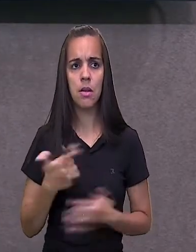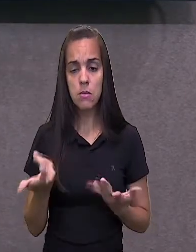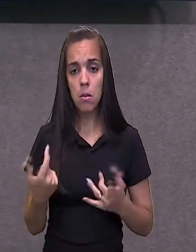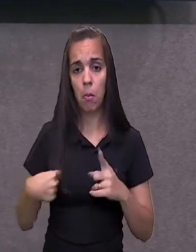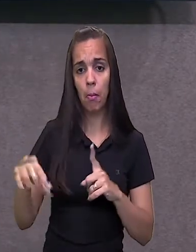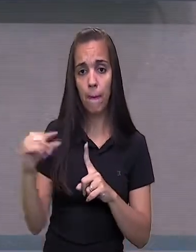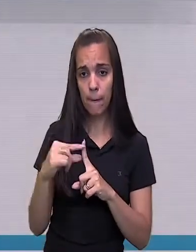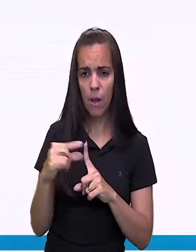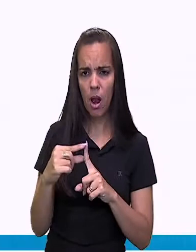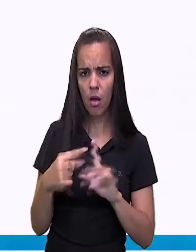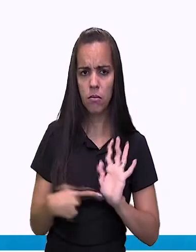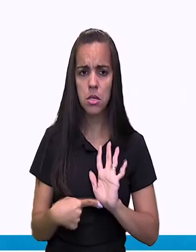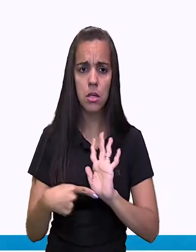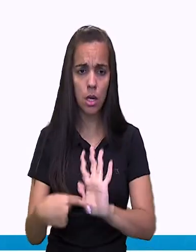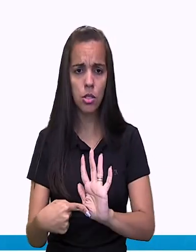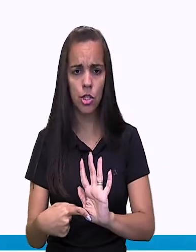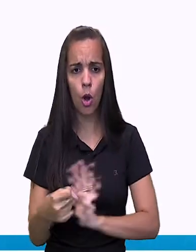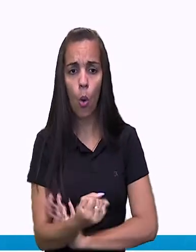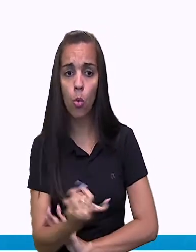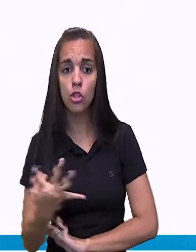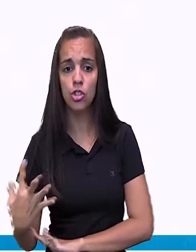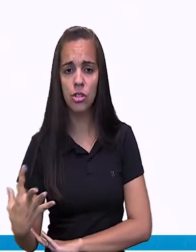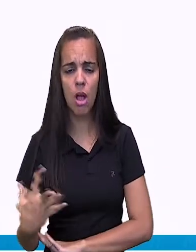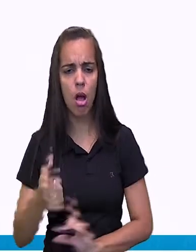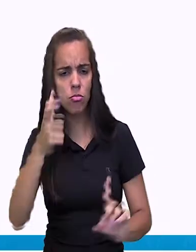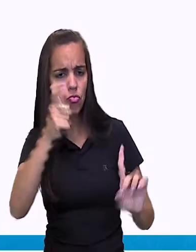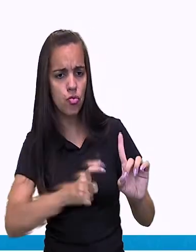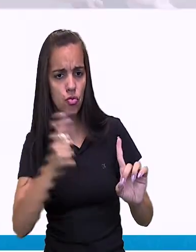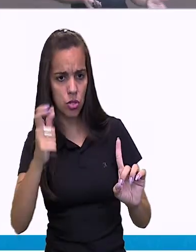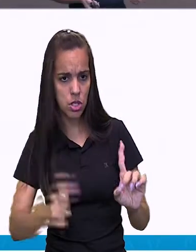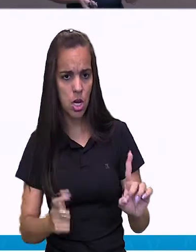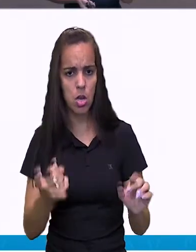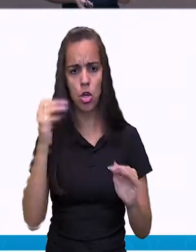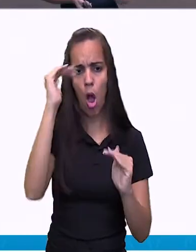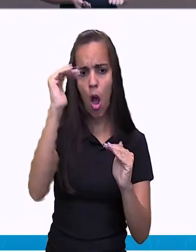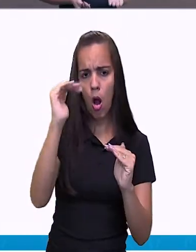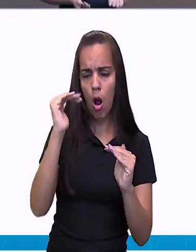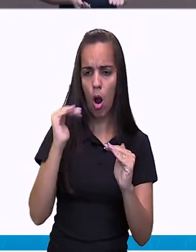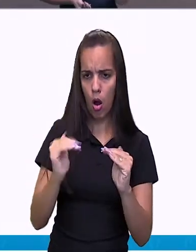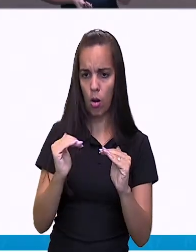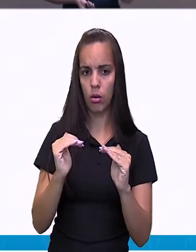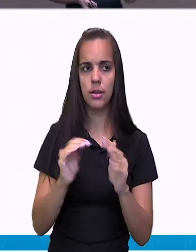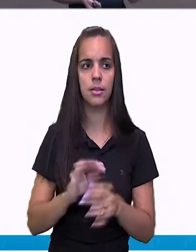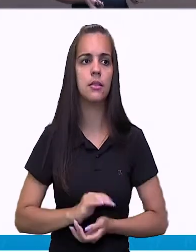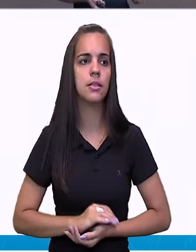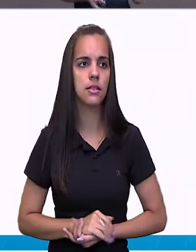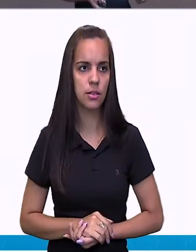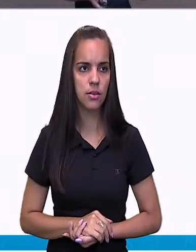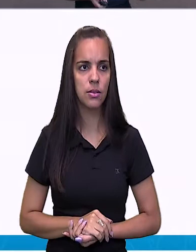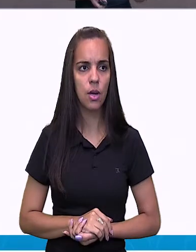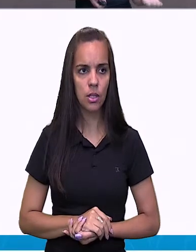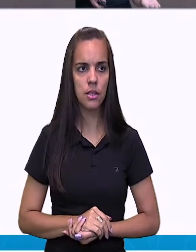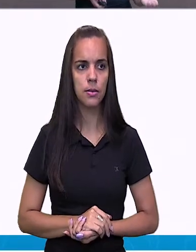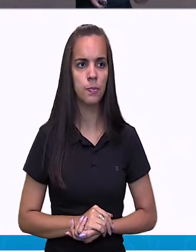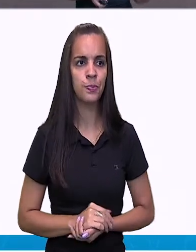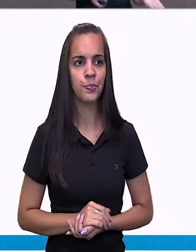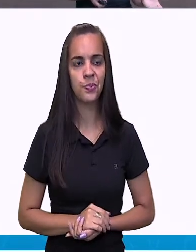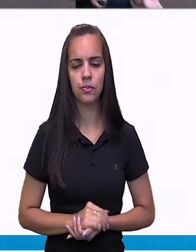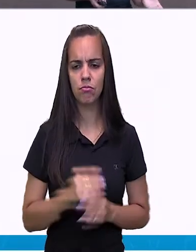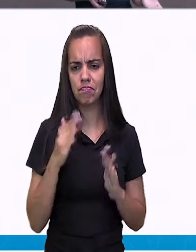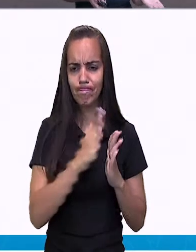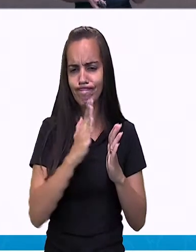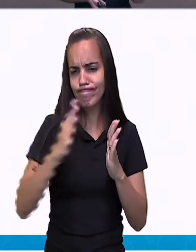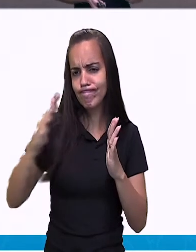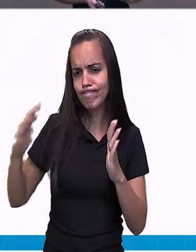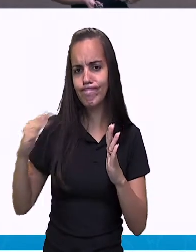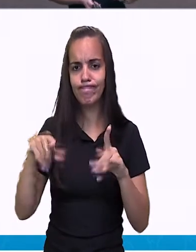sabemos que são as palavras que vão indicar o quê? Quantidade, não é mesmo? Em outros momentos, ela pode também indicar uma ordem, uma sucessão.